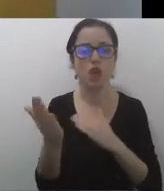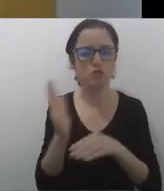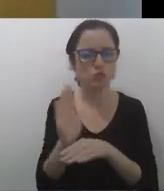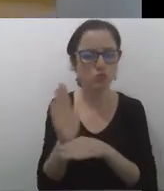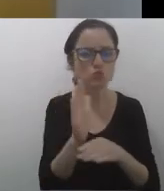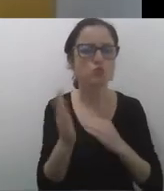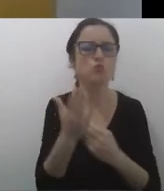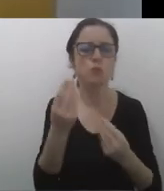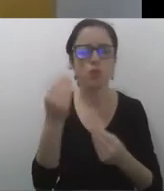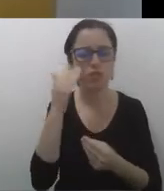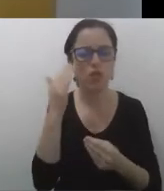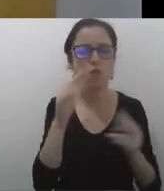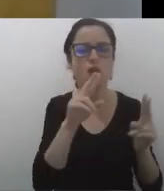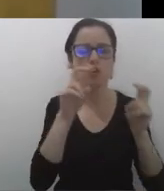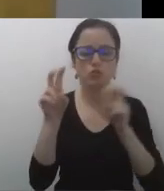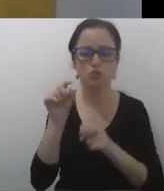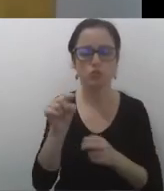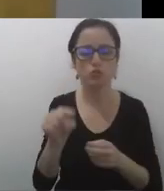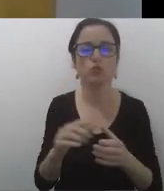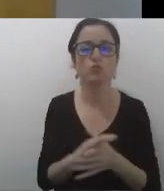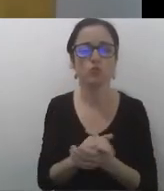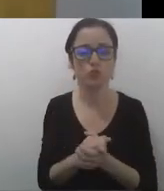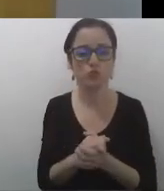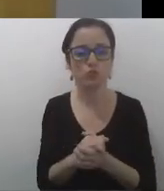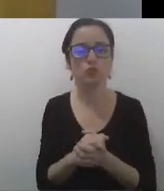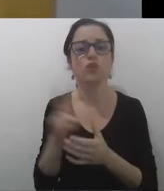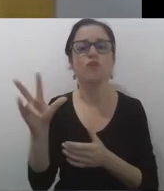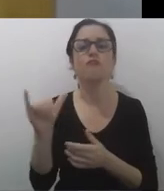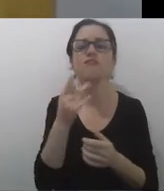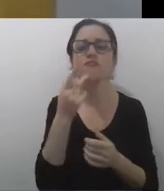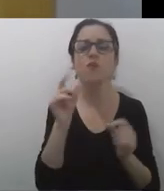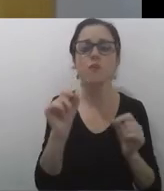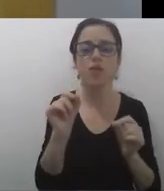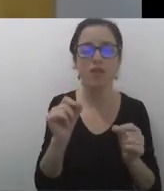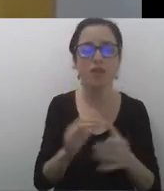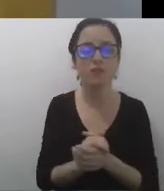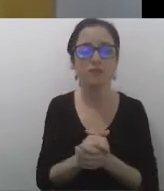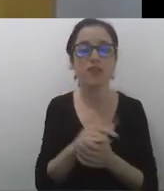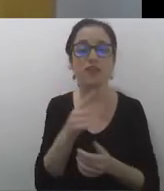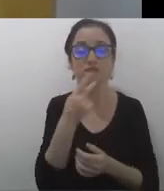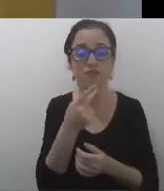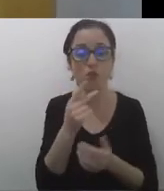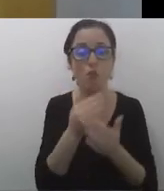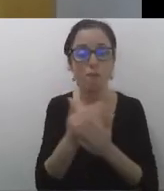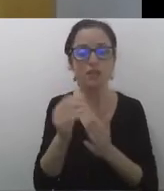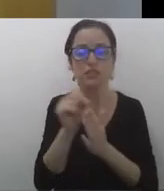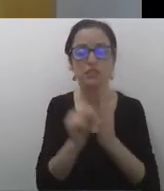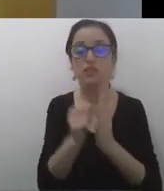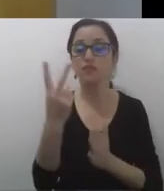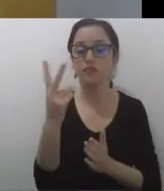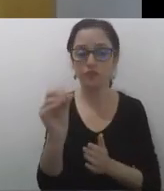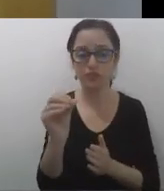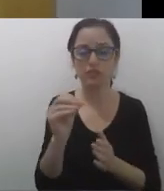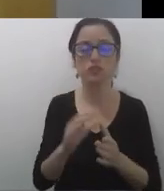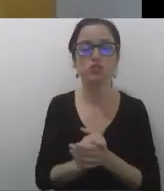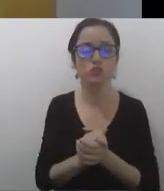que nos ajuda muito, eu acho, a entender certas questões. O que, que ele vai dizer? Ele vai dizer que no começo do